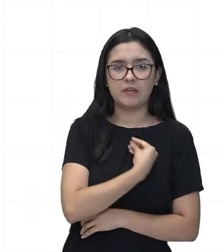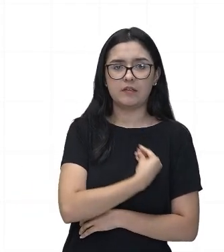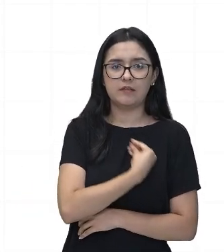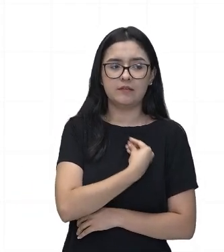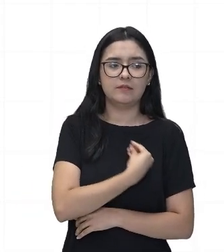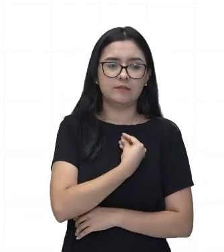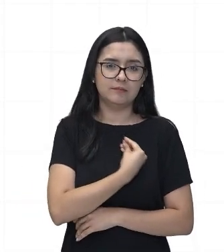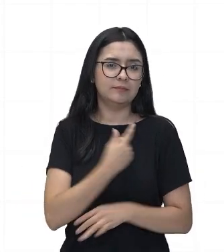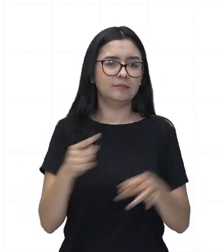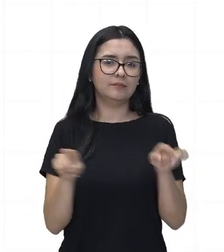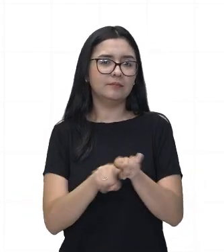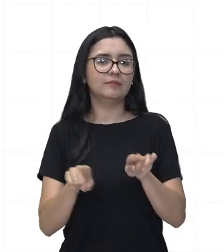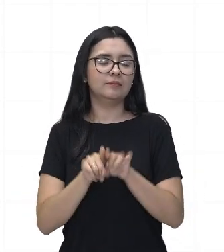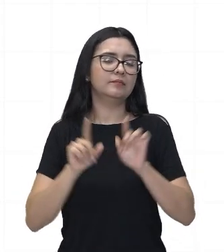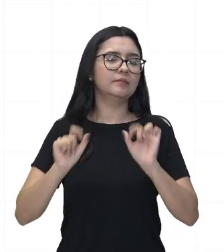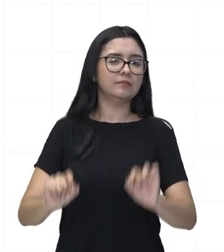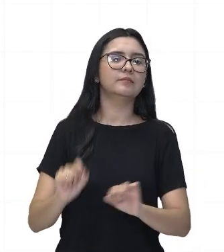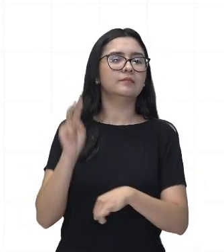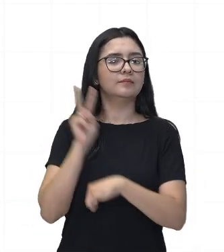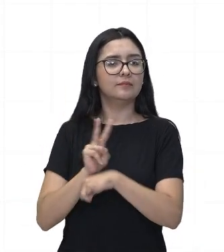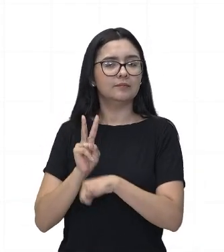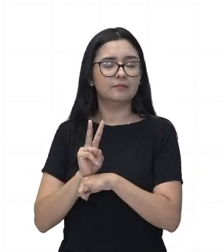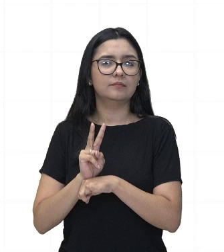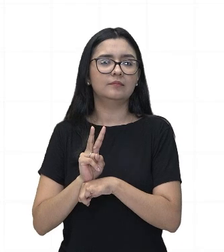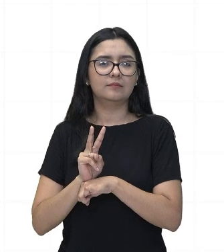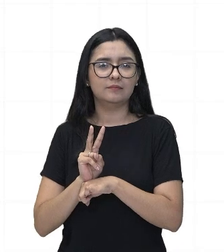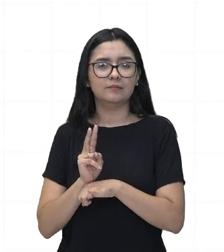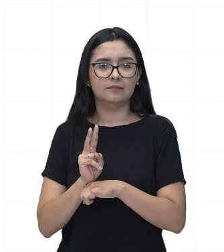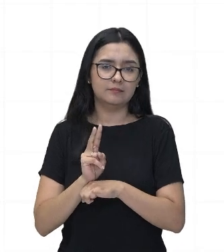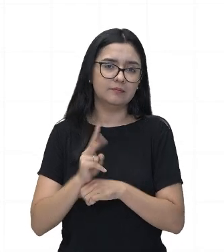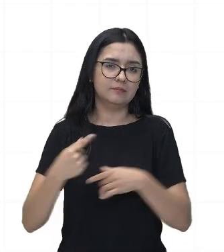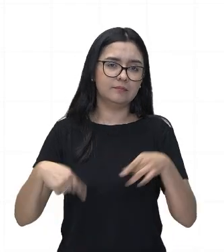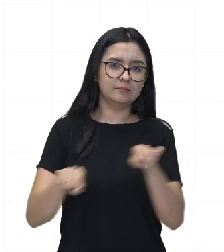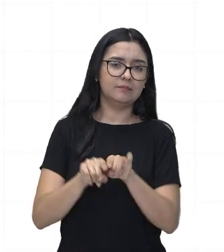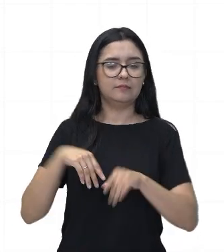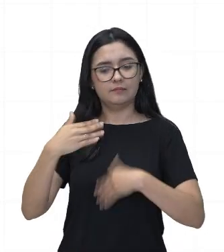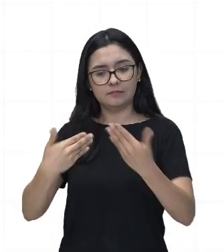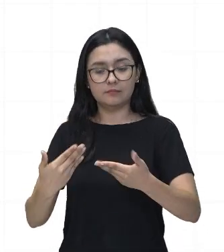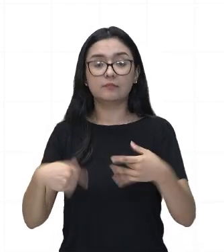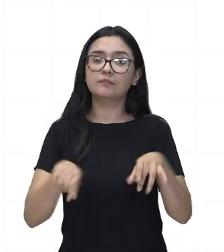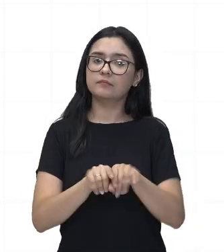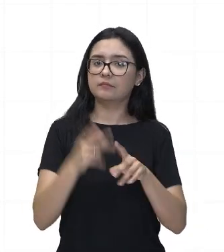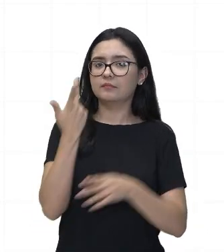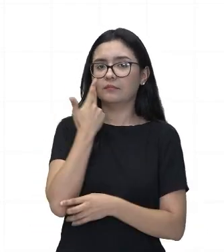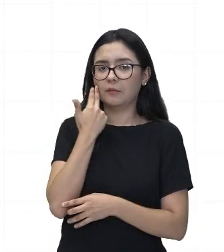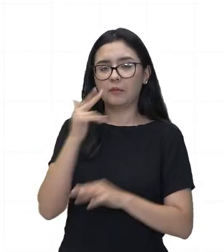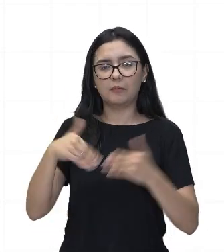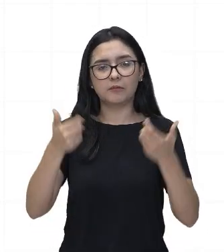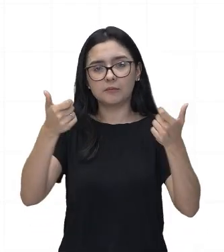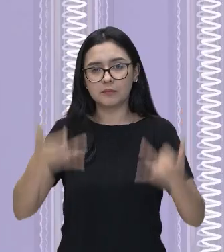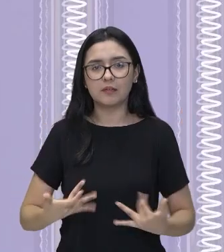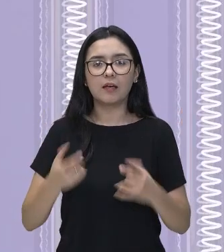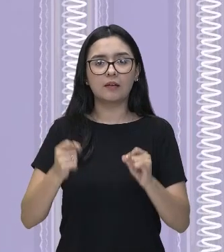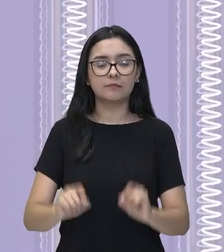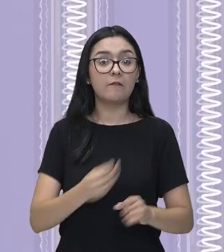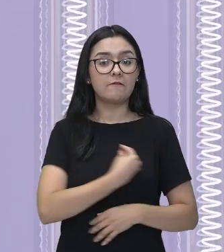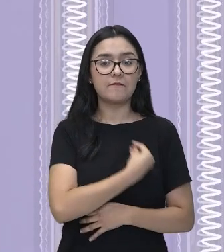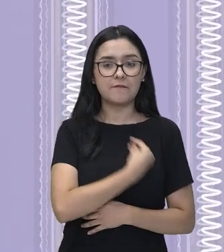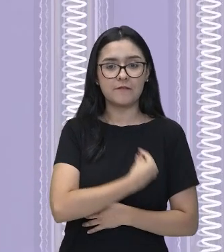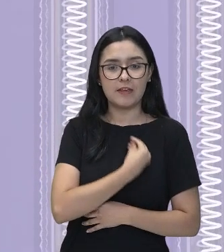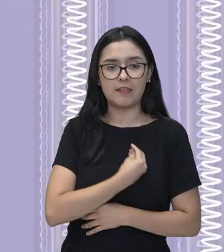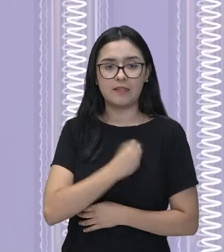seu cuidado e sua preservação. É um dos temas comuns, como eu falei, vida